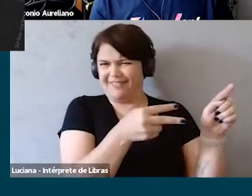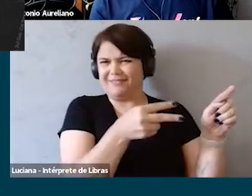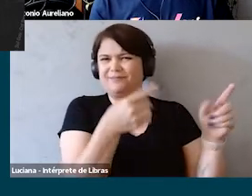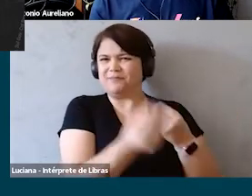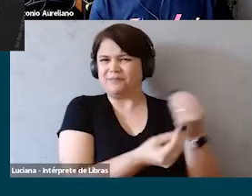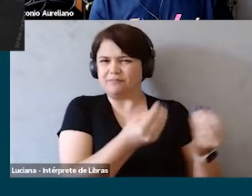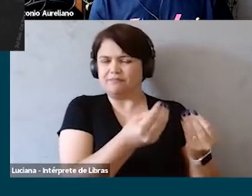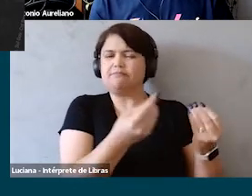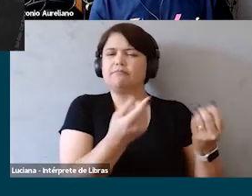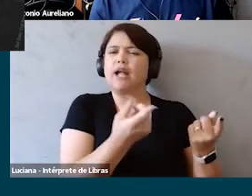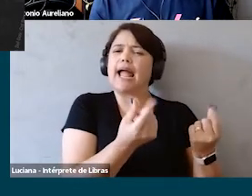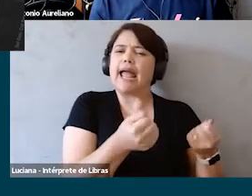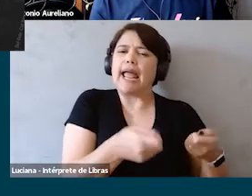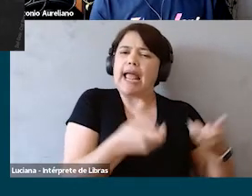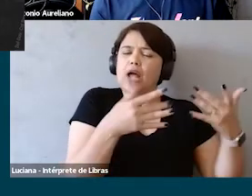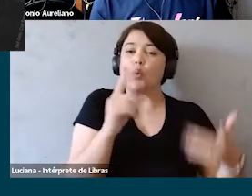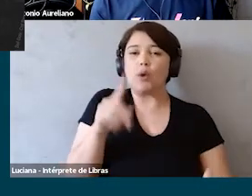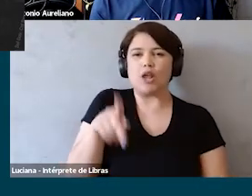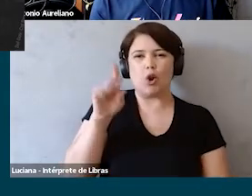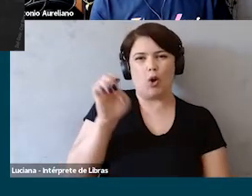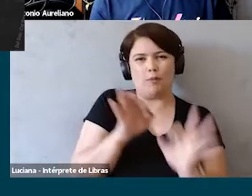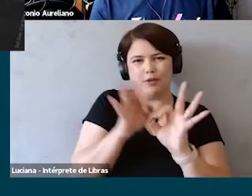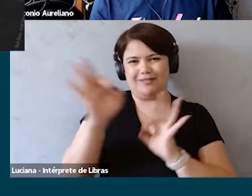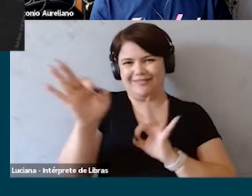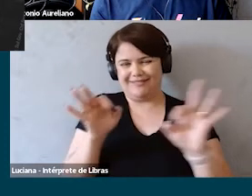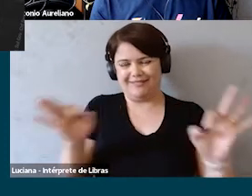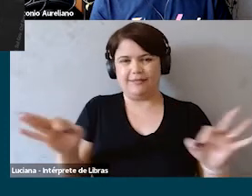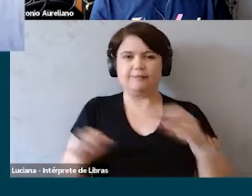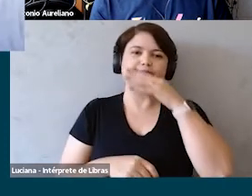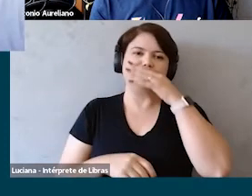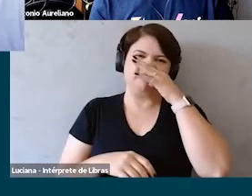ela tem esses gastos também em 1 quilômetro de diâmetro.